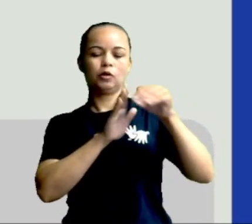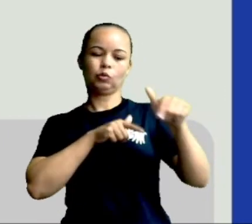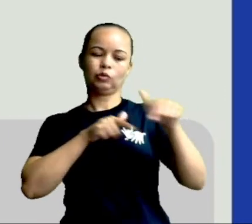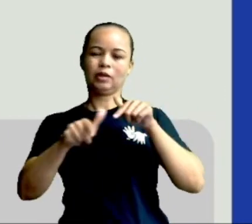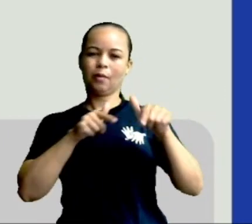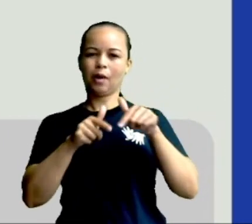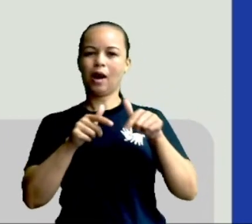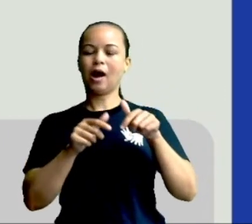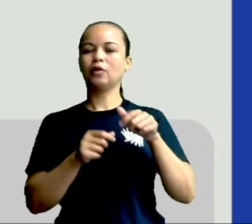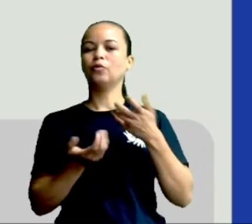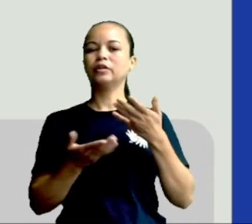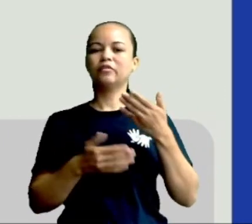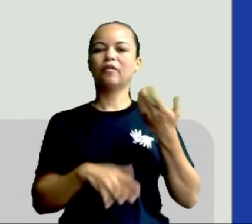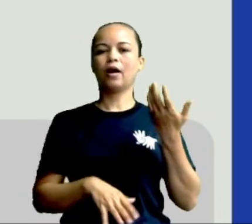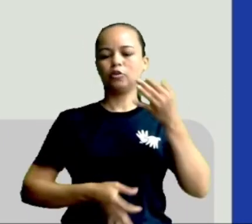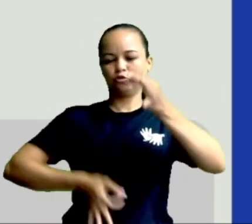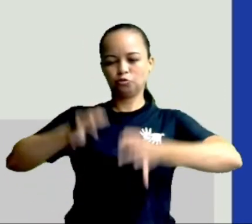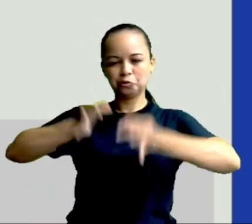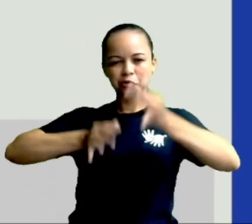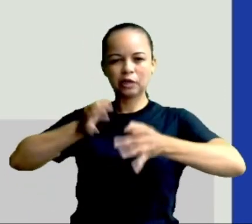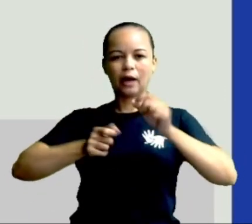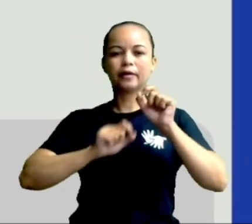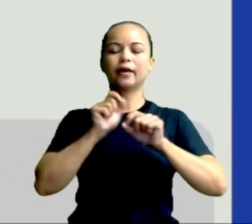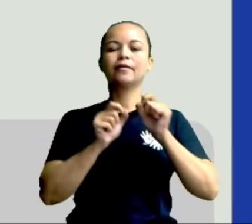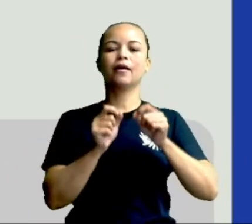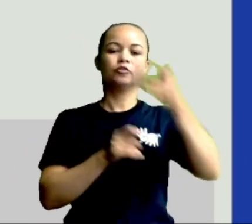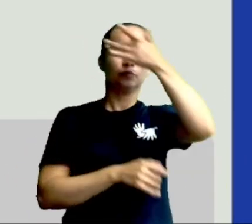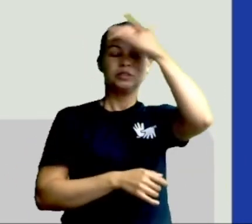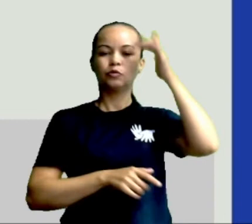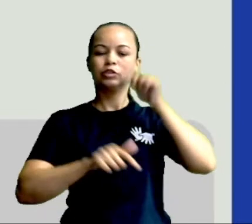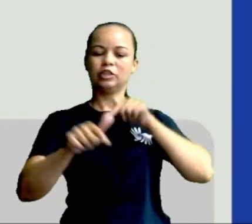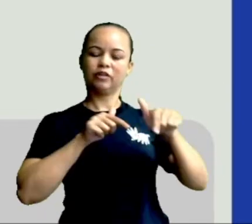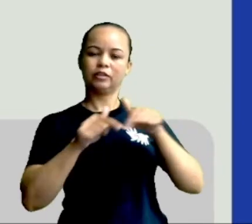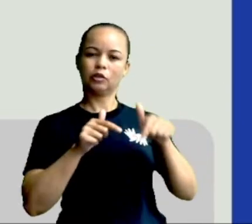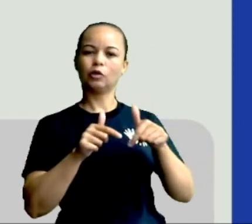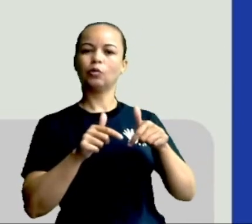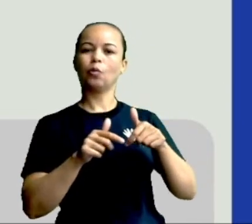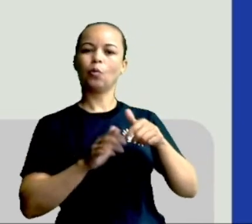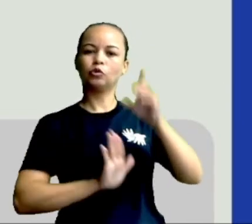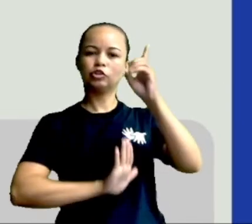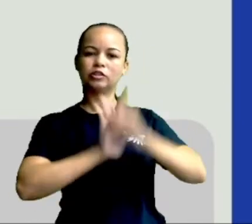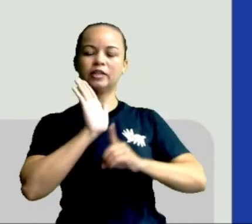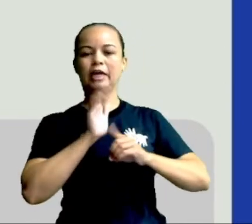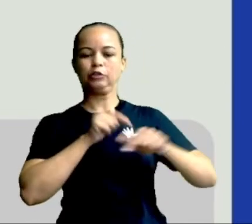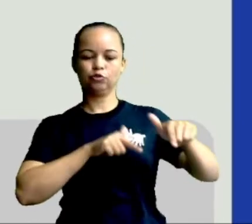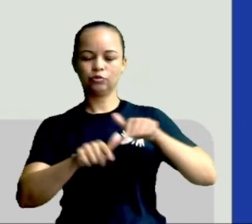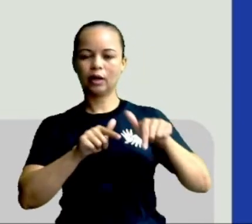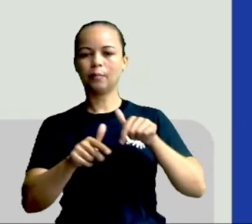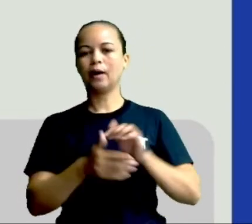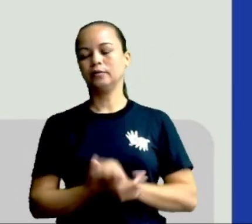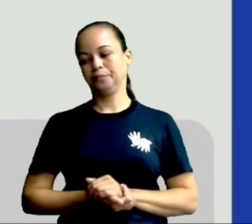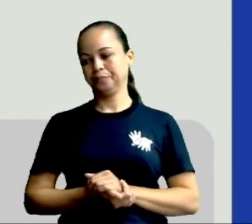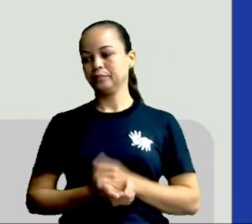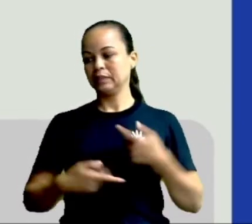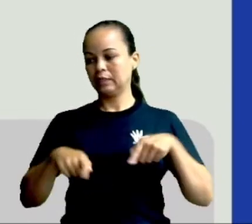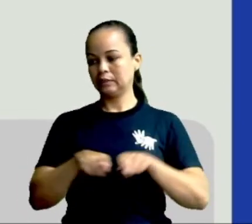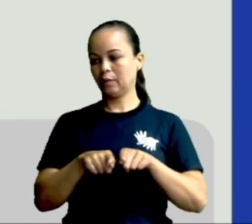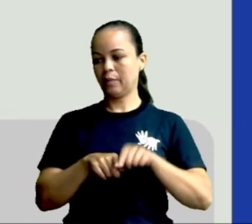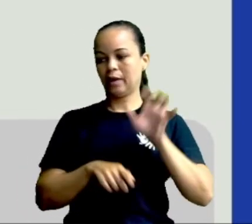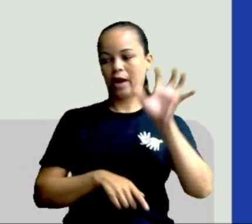que vai trabalhar com as leis do trabalho né os direitos trabalhistas e os tribunais regionais